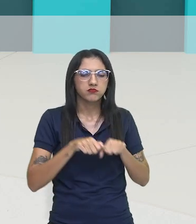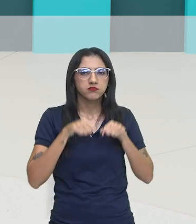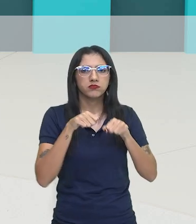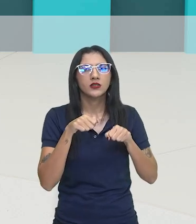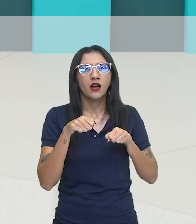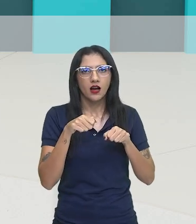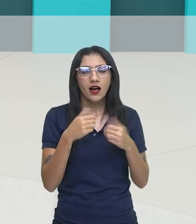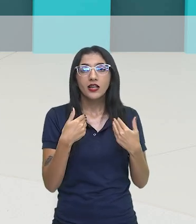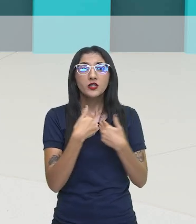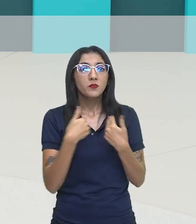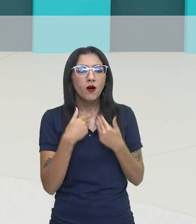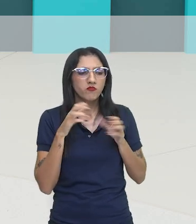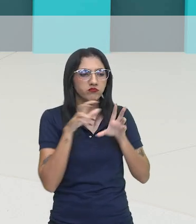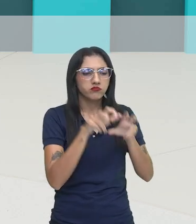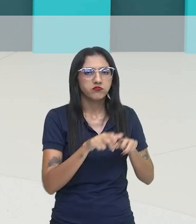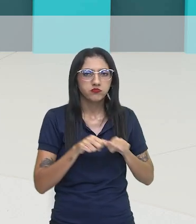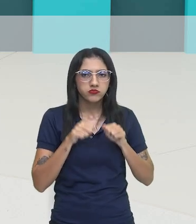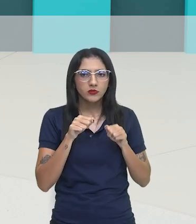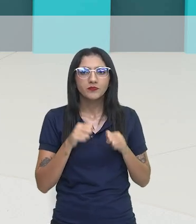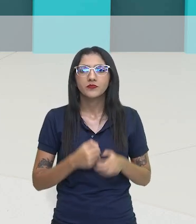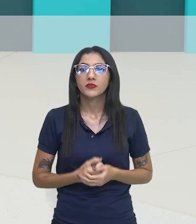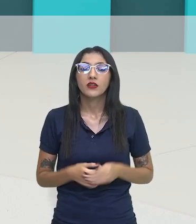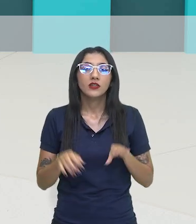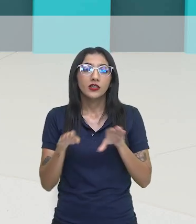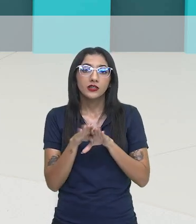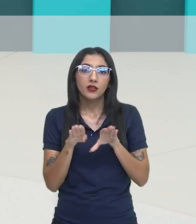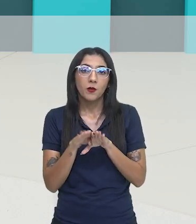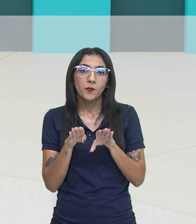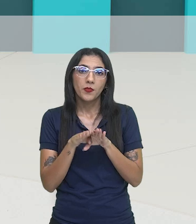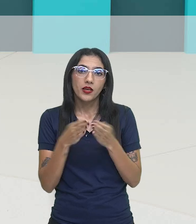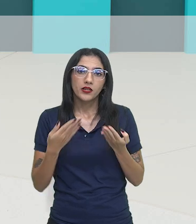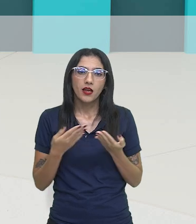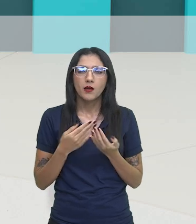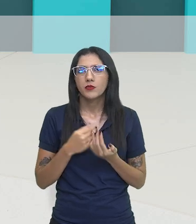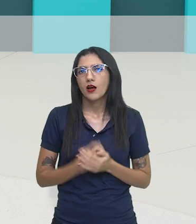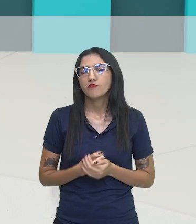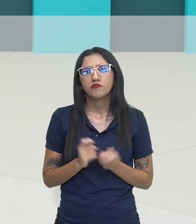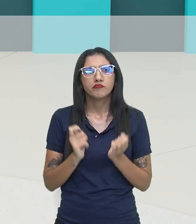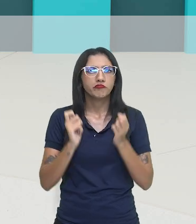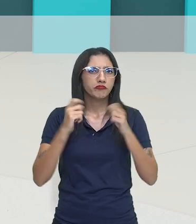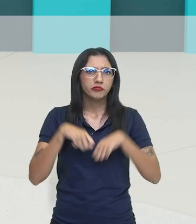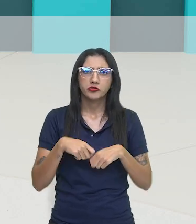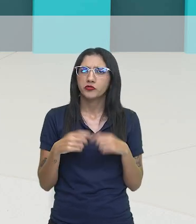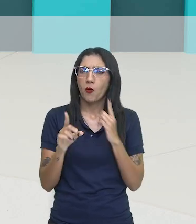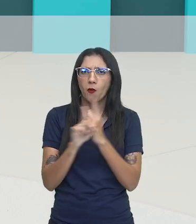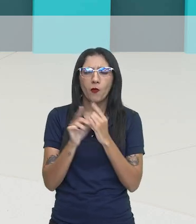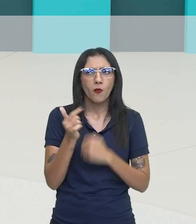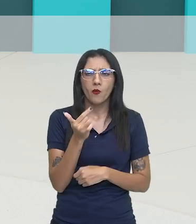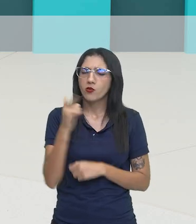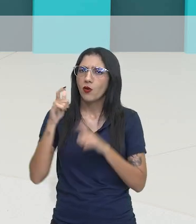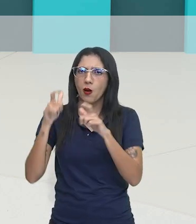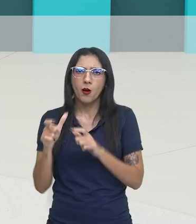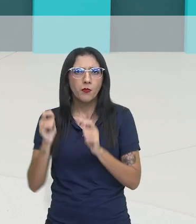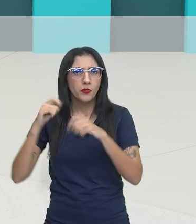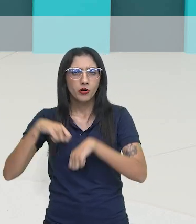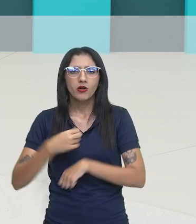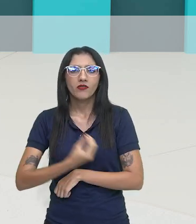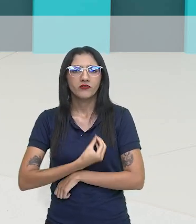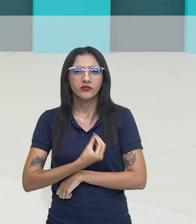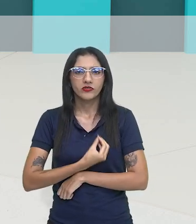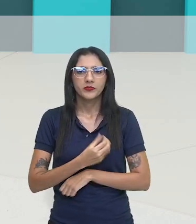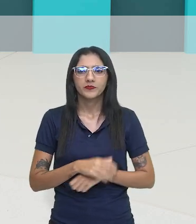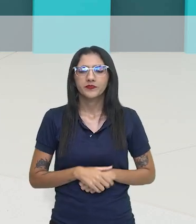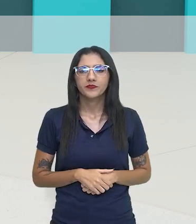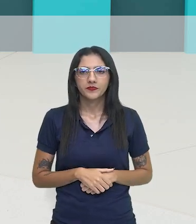se alimentar e também para atingir outras localidades onde ele pudesse se estabelecer. Imagine que